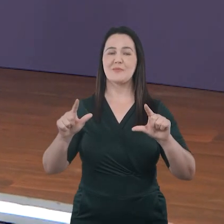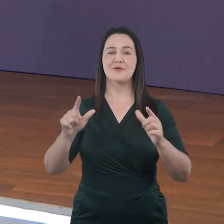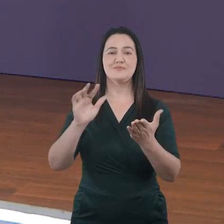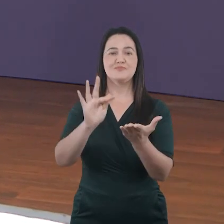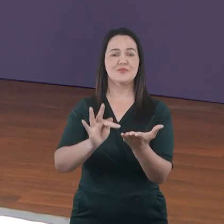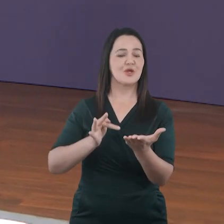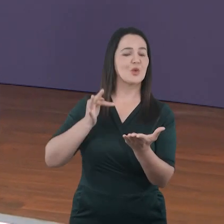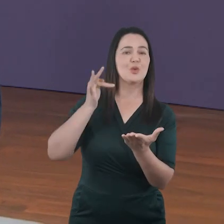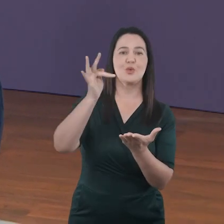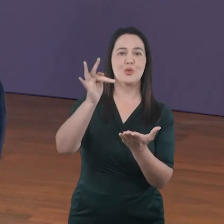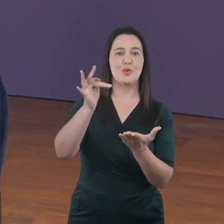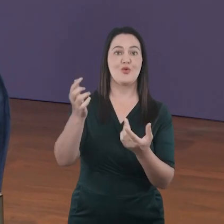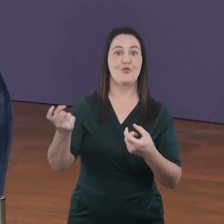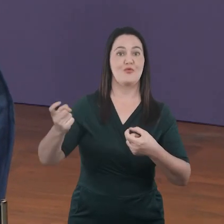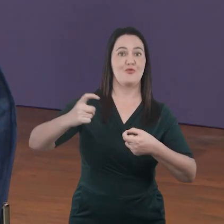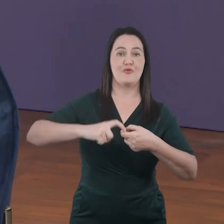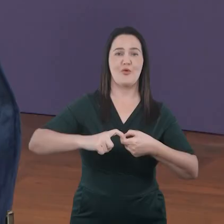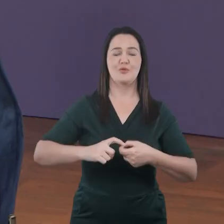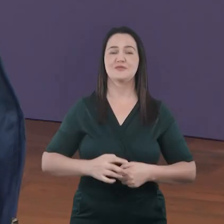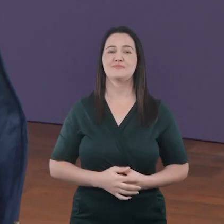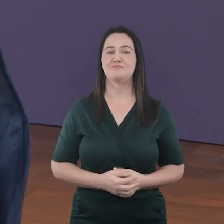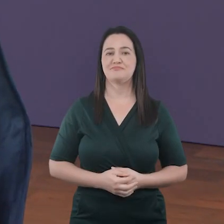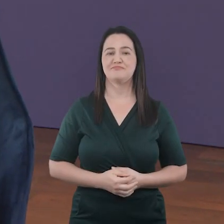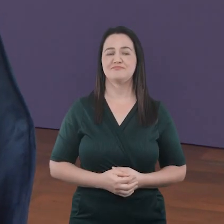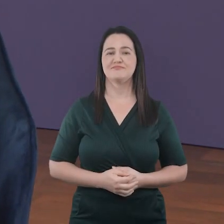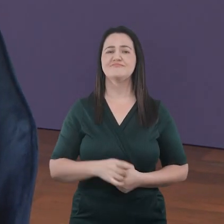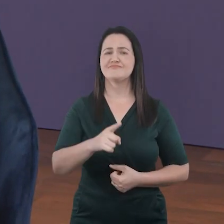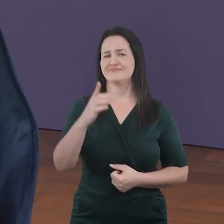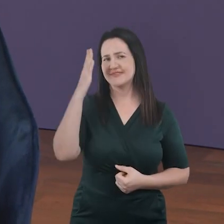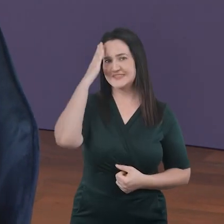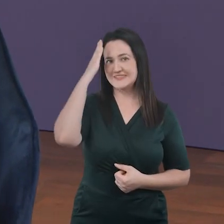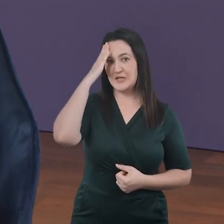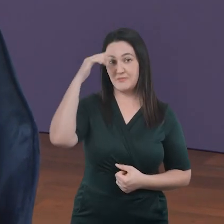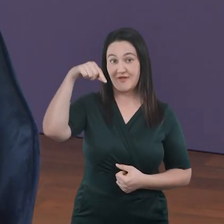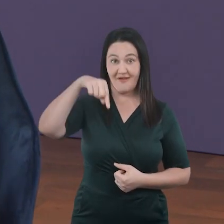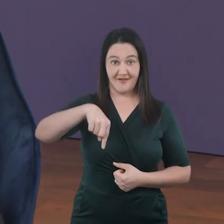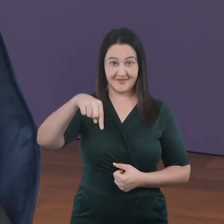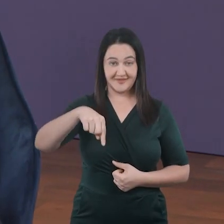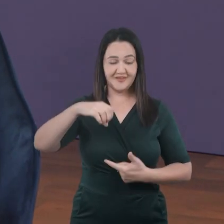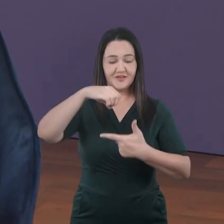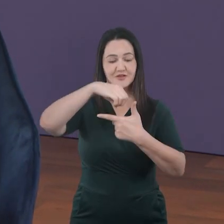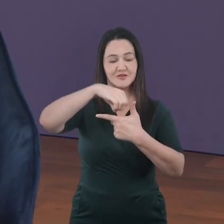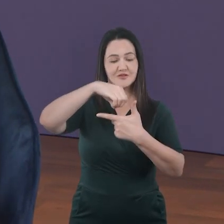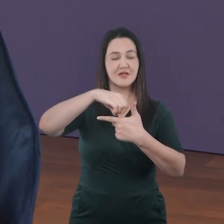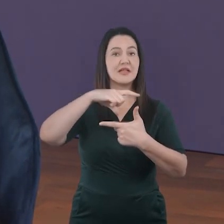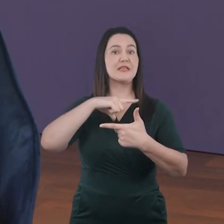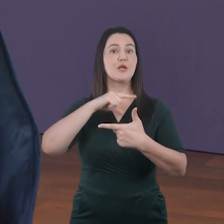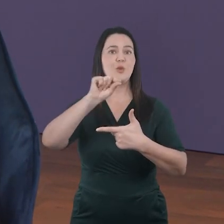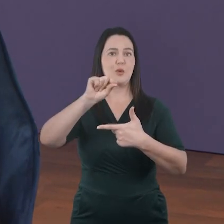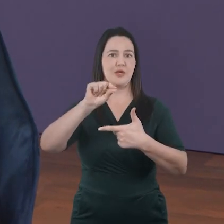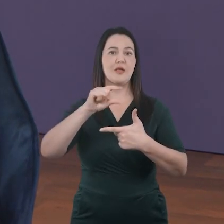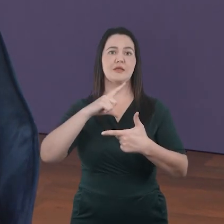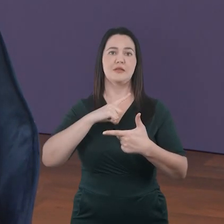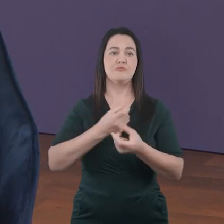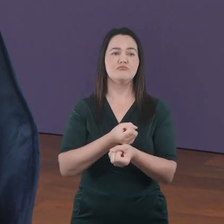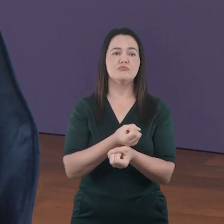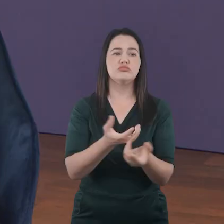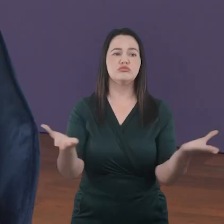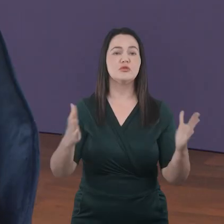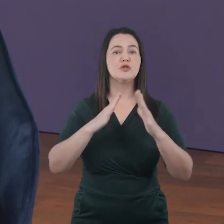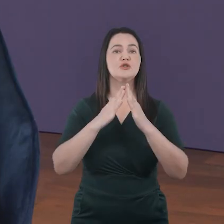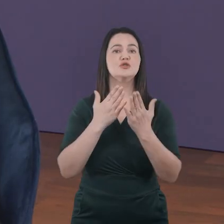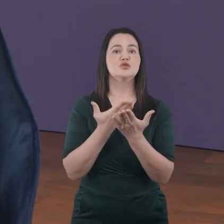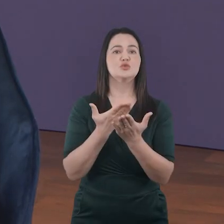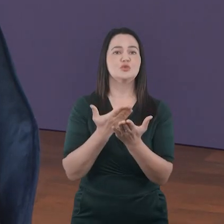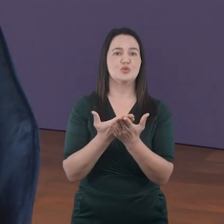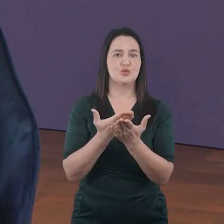Já estamos de volta com o programa A Arena do Futuro. E você sabe que aqui na Novo Tempo, nós temos a melhor e